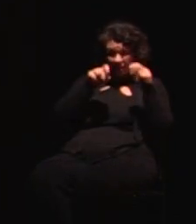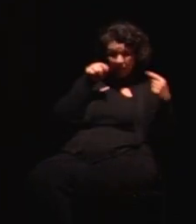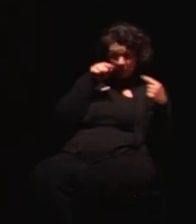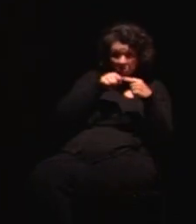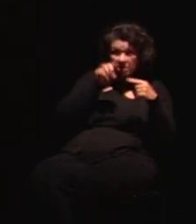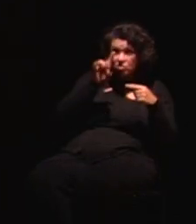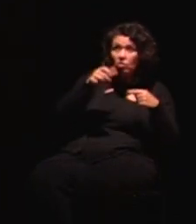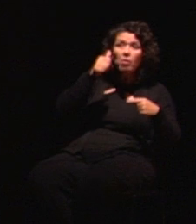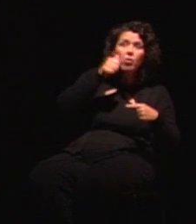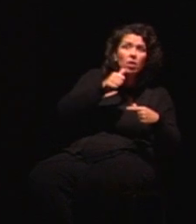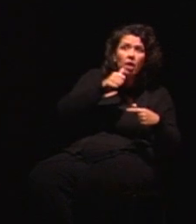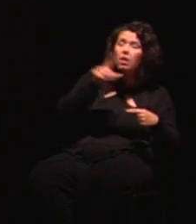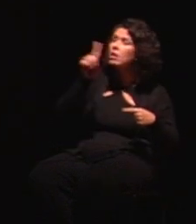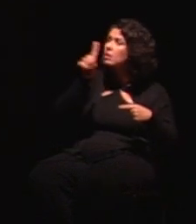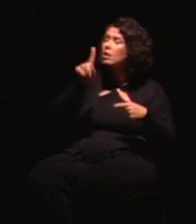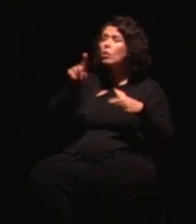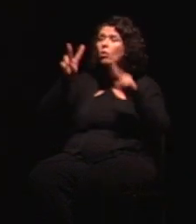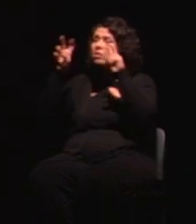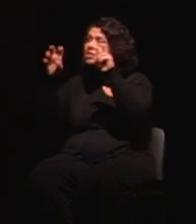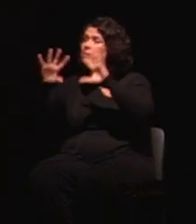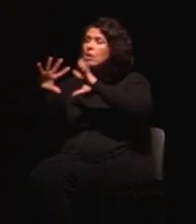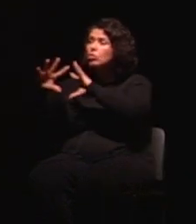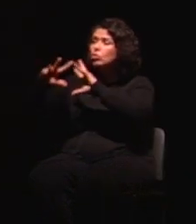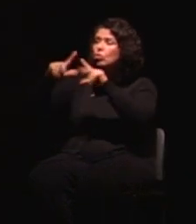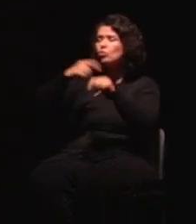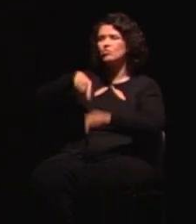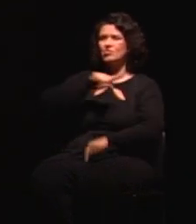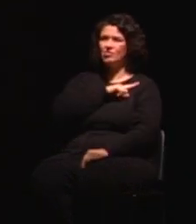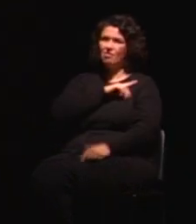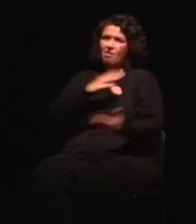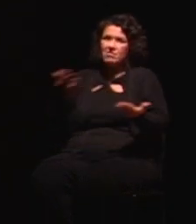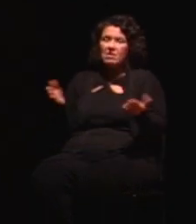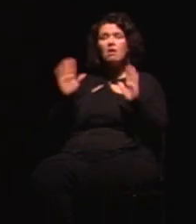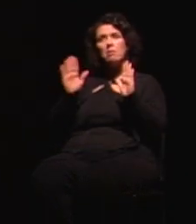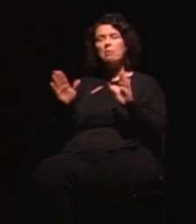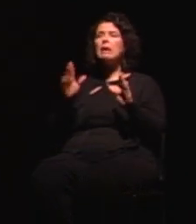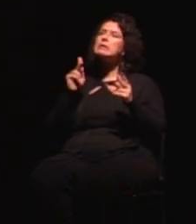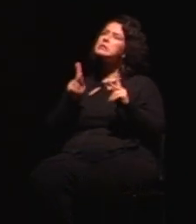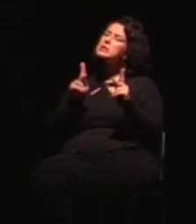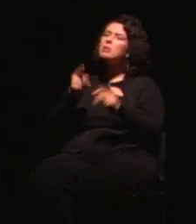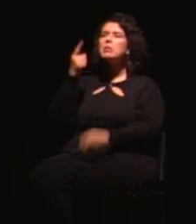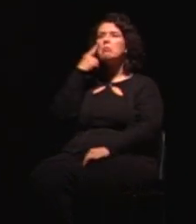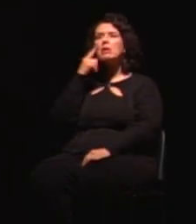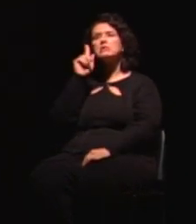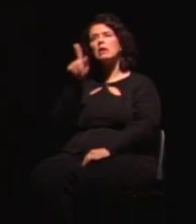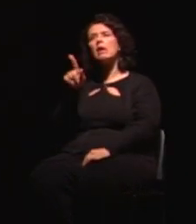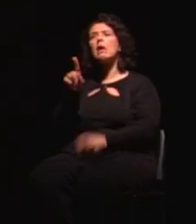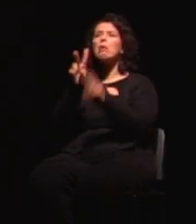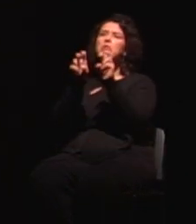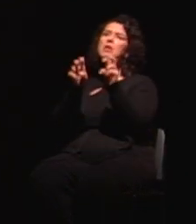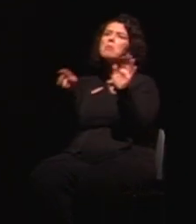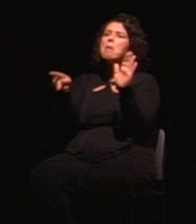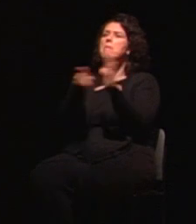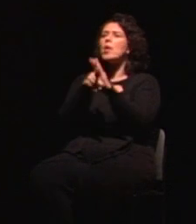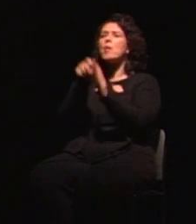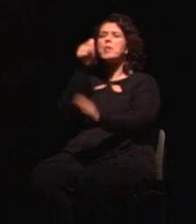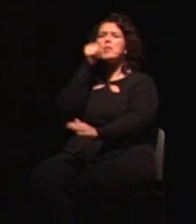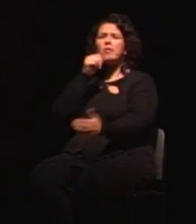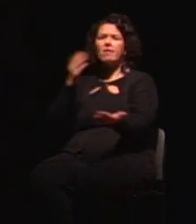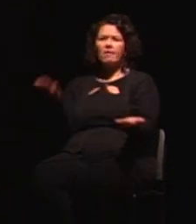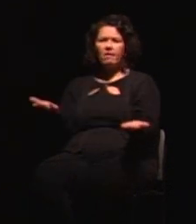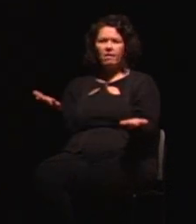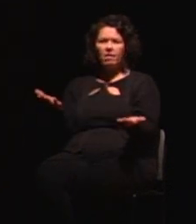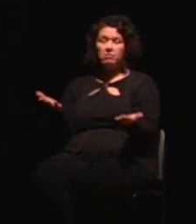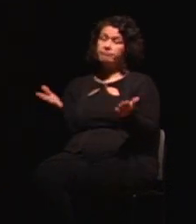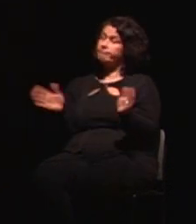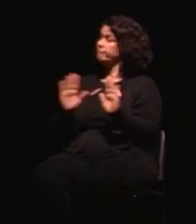uma questão de todos nós, mas fica como uma questão feminina. Eu acho que está na hora